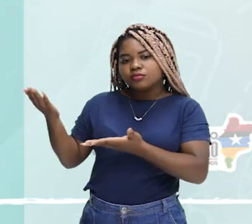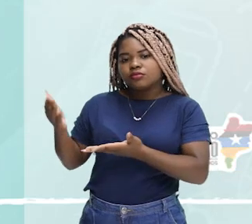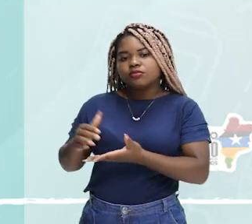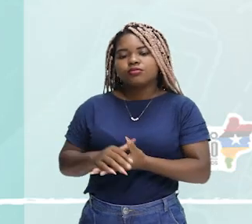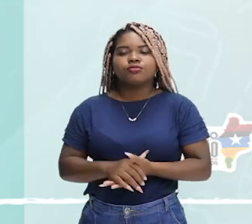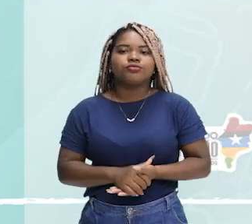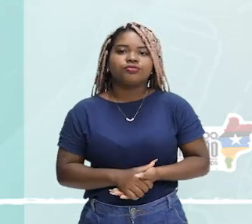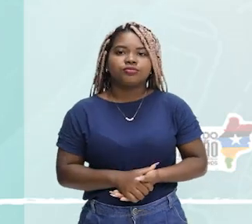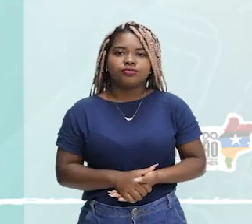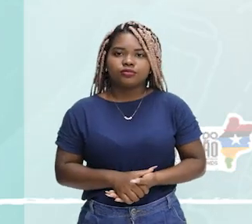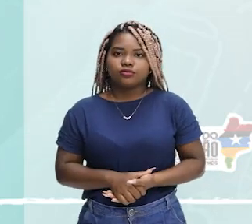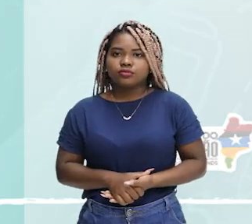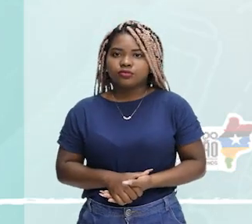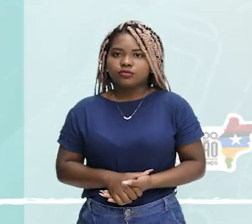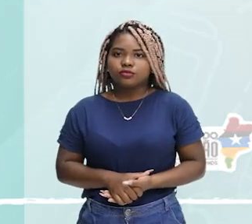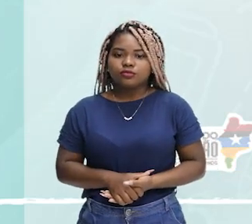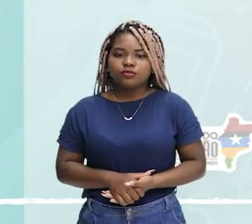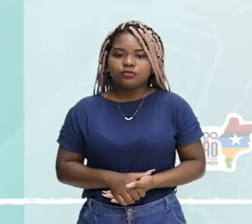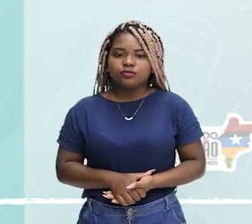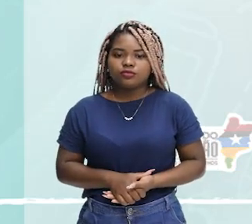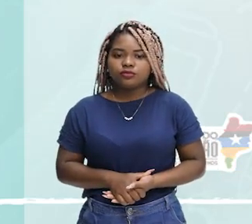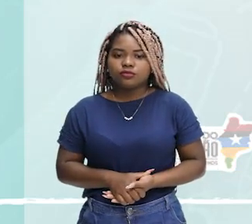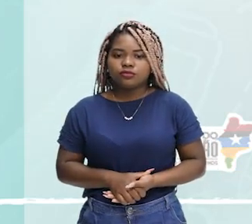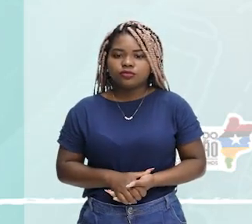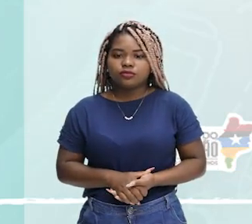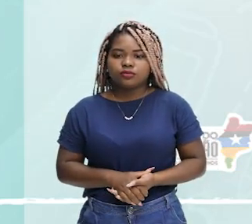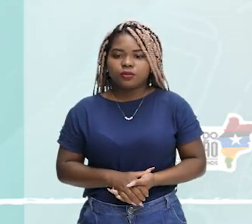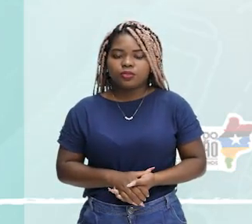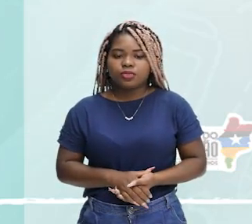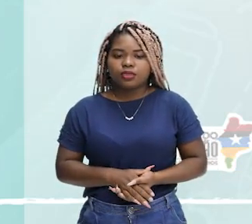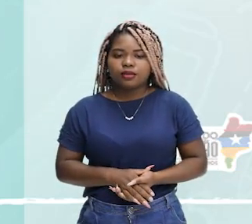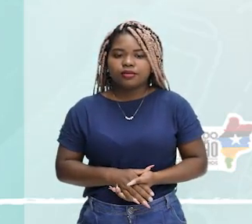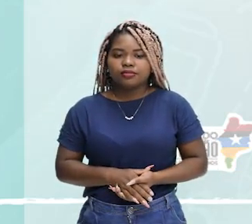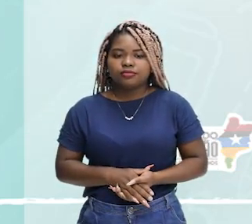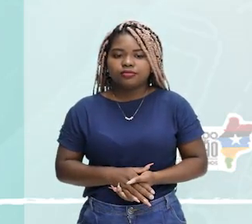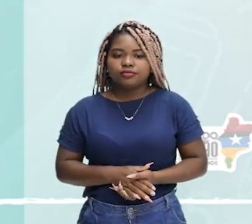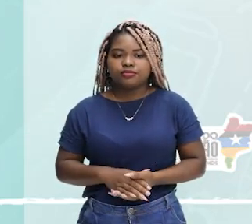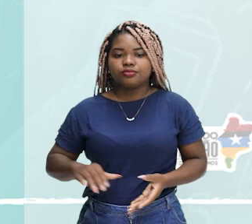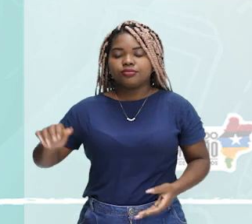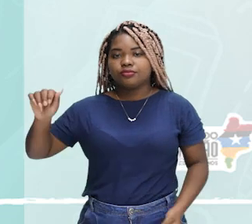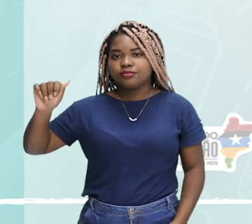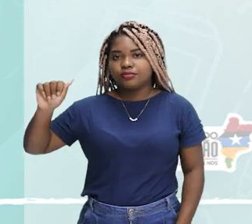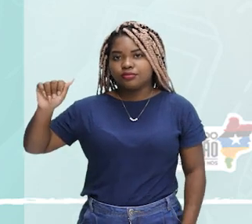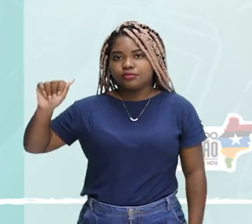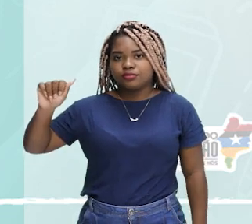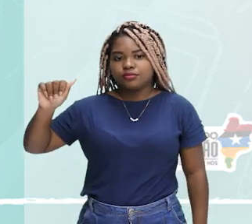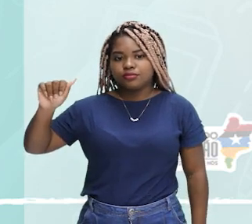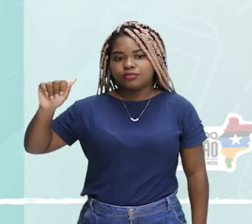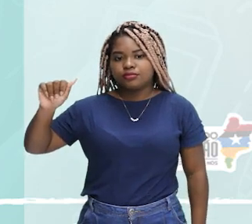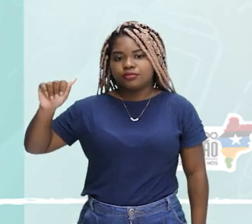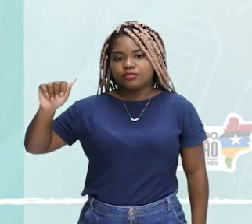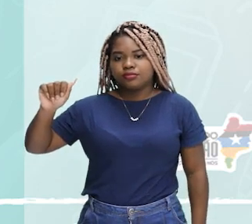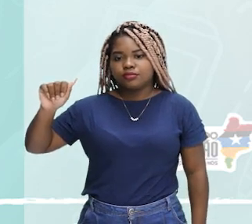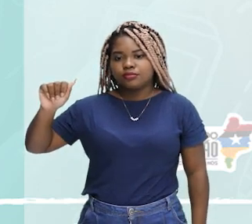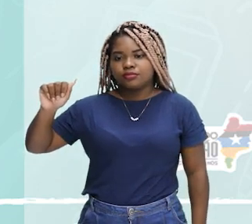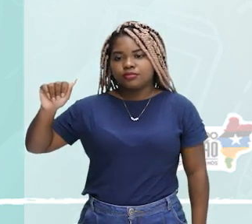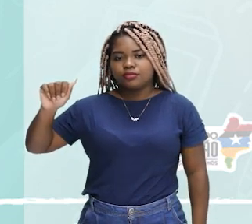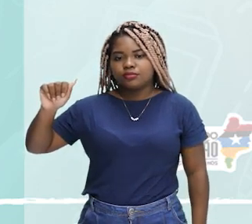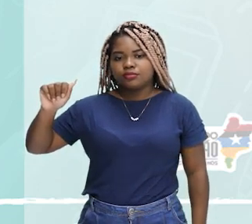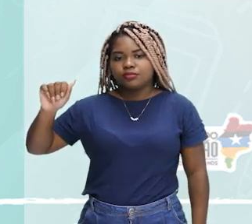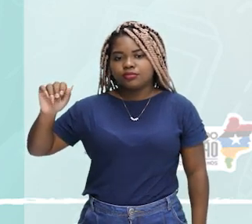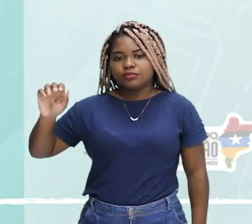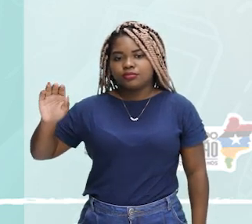As palavras após e órgãos são acentuadas por serem, respectivamente, paroxítonas terminadas em S e